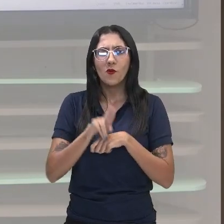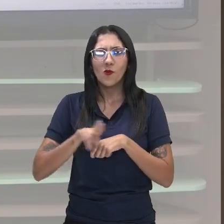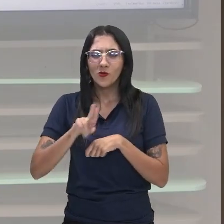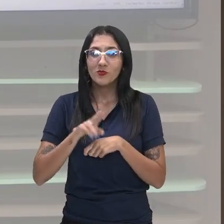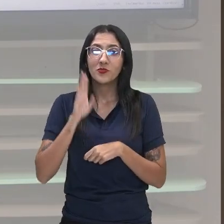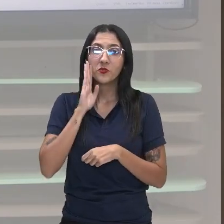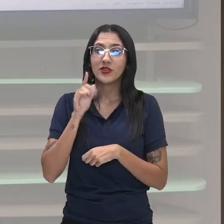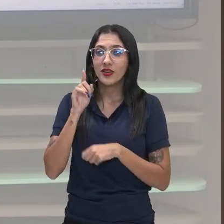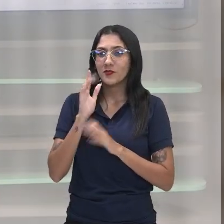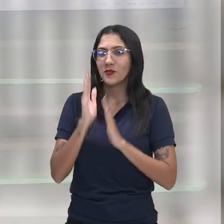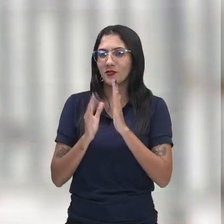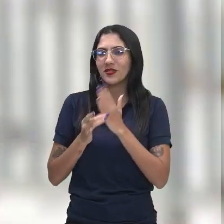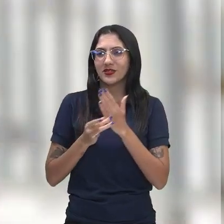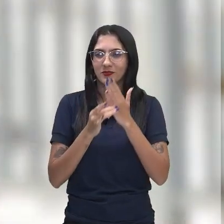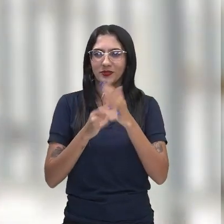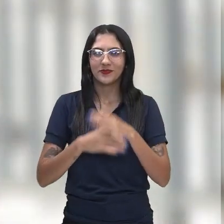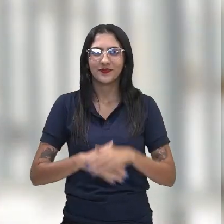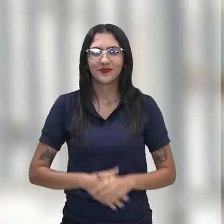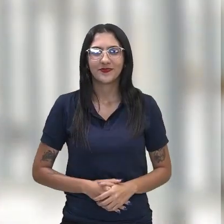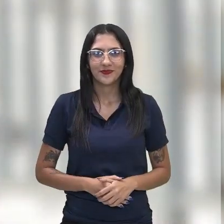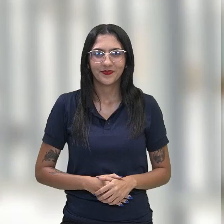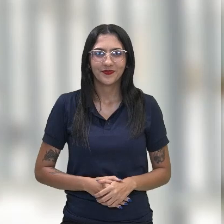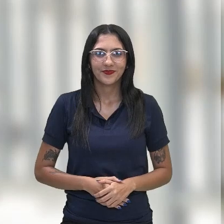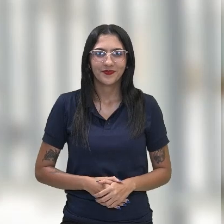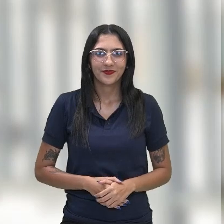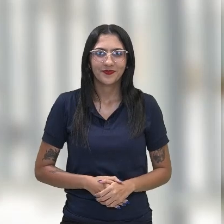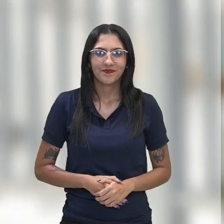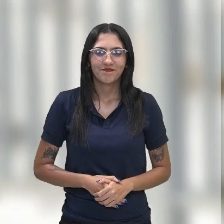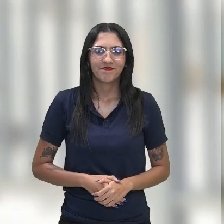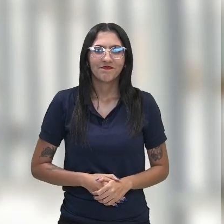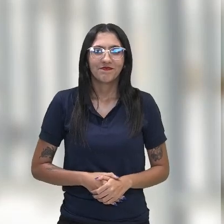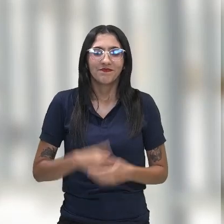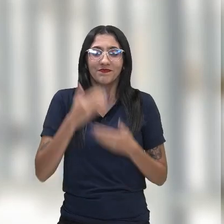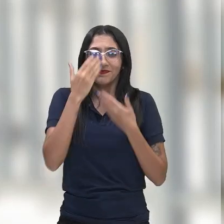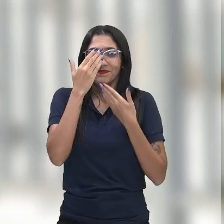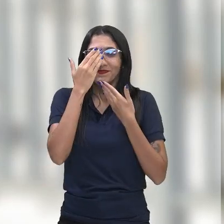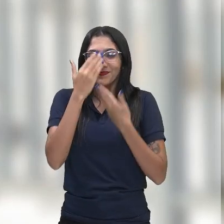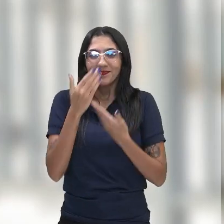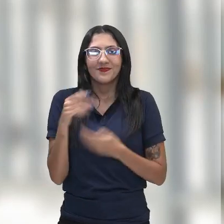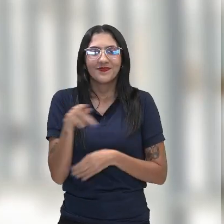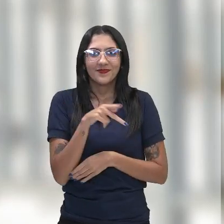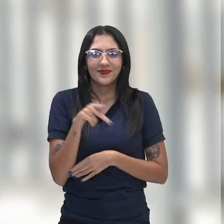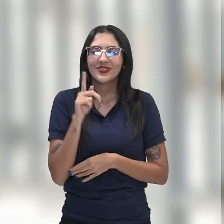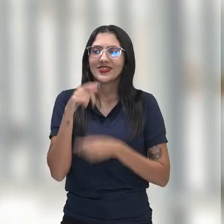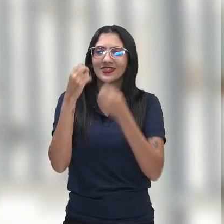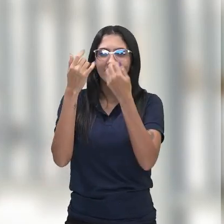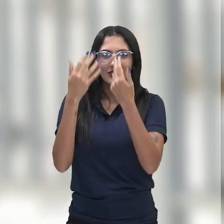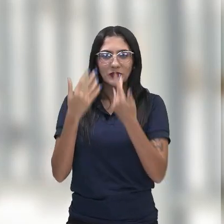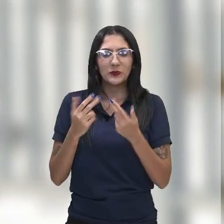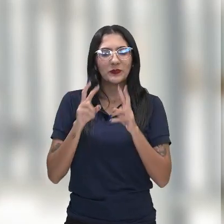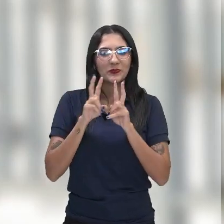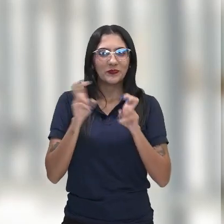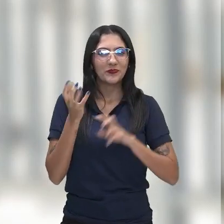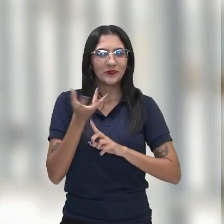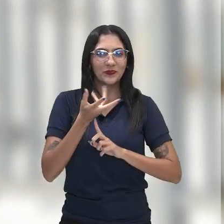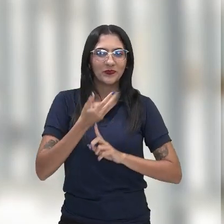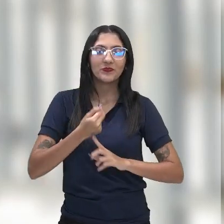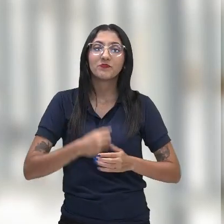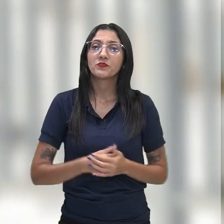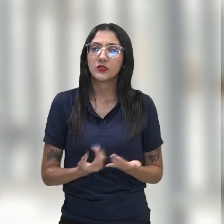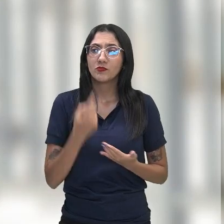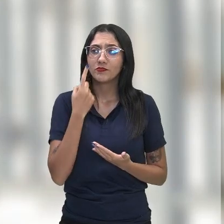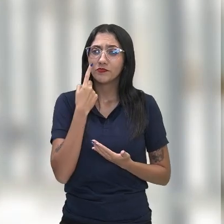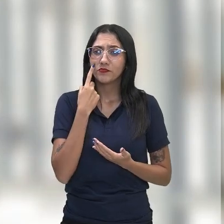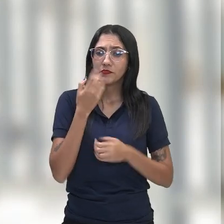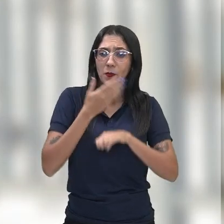do Renascimento. Obrigada, professora Lúcia, por ampliar aí o nosso conhecimento na arte. Então, vimos aí uma